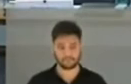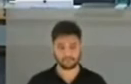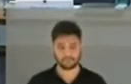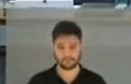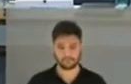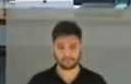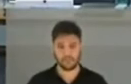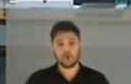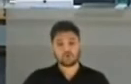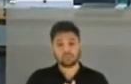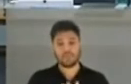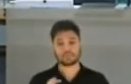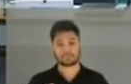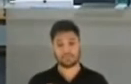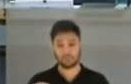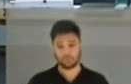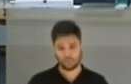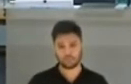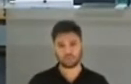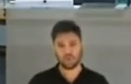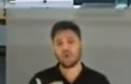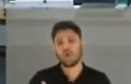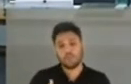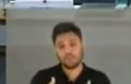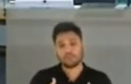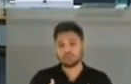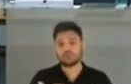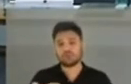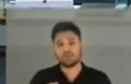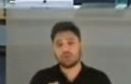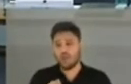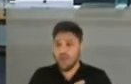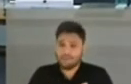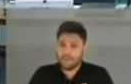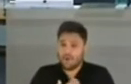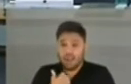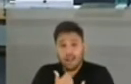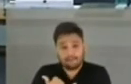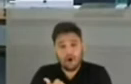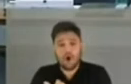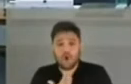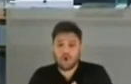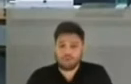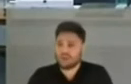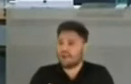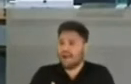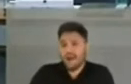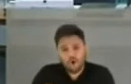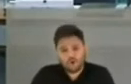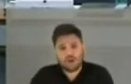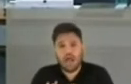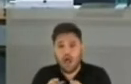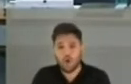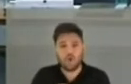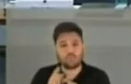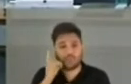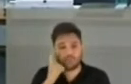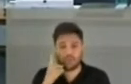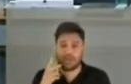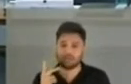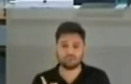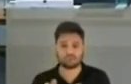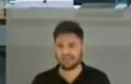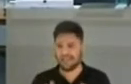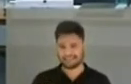Suspensa por 5 minutos. Eu queria pedir até aos colegas do governo para conterem os parlamentares da base de apoio com medidas desse